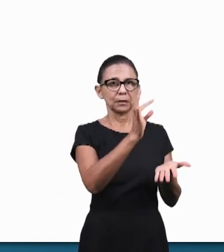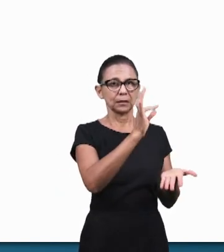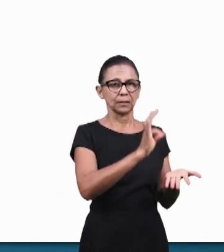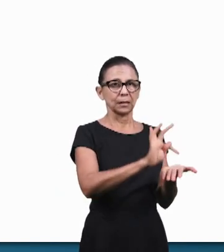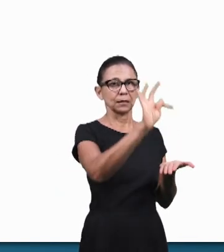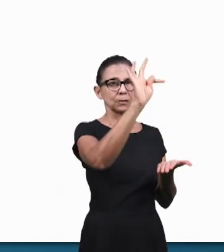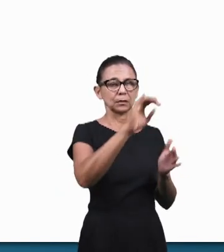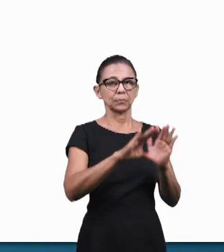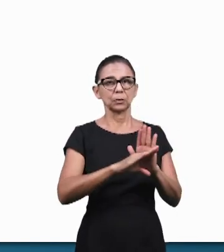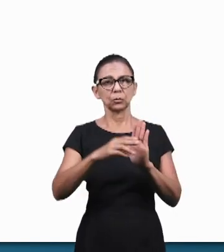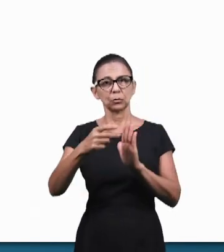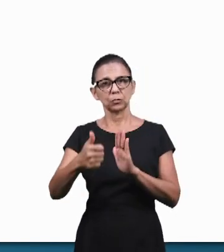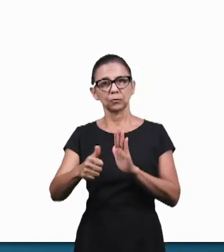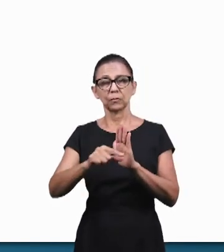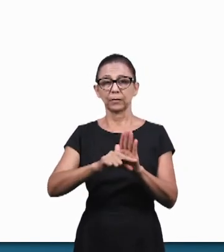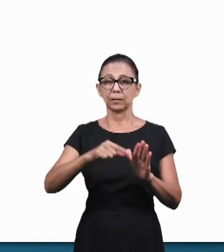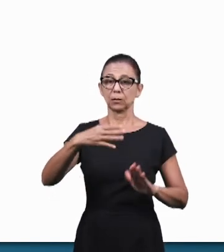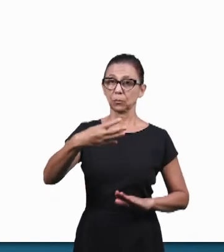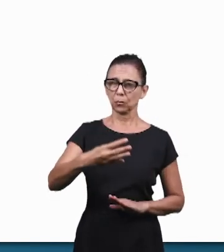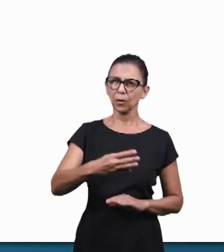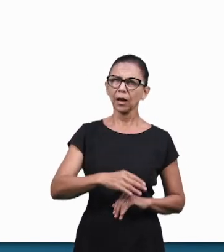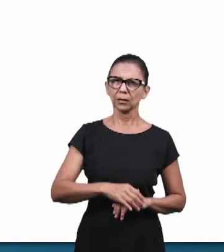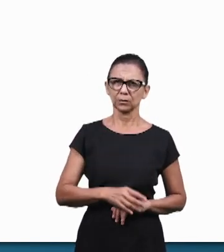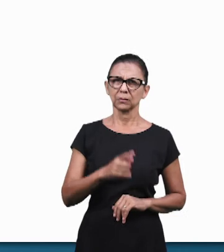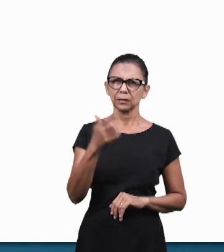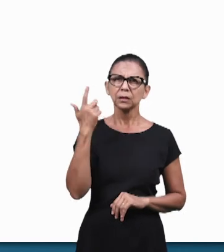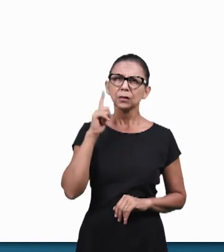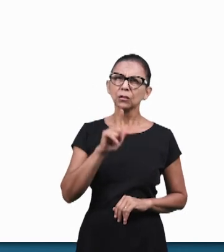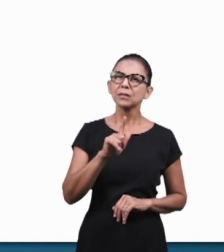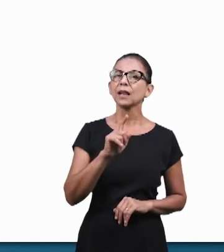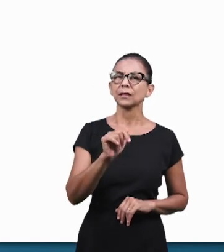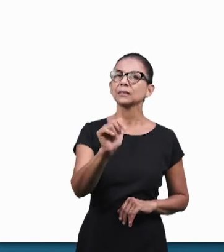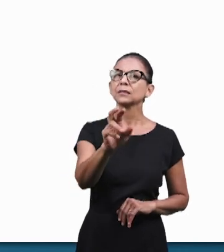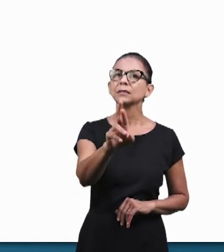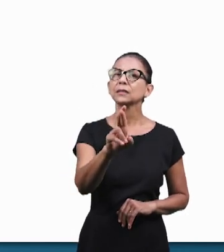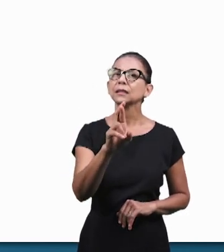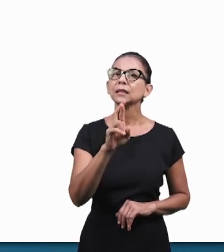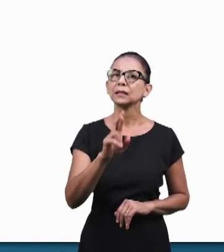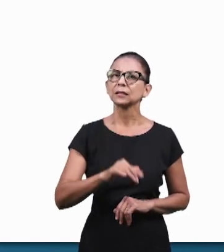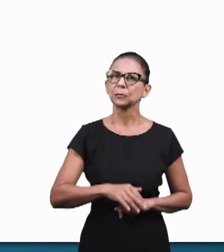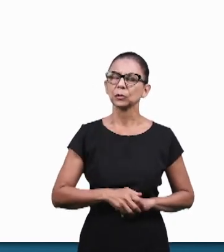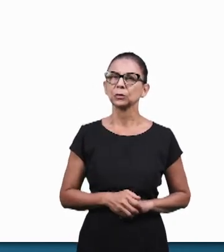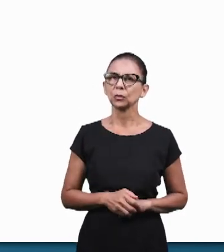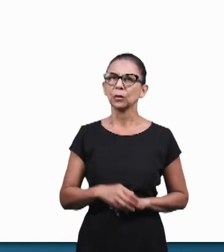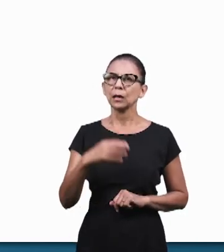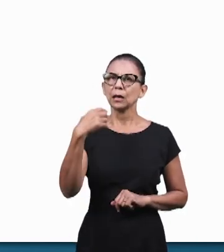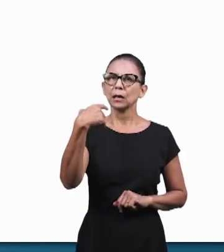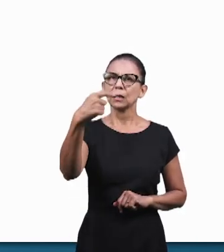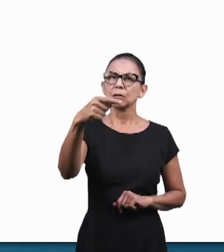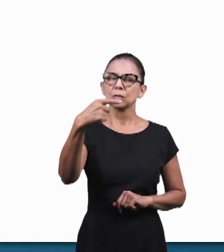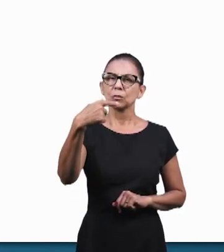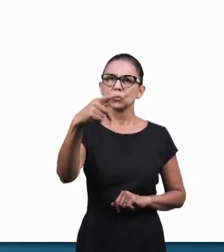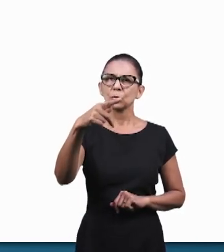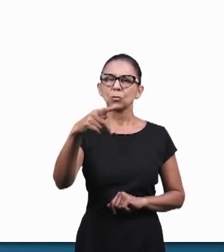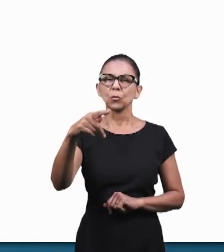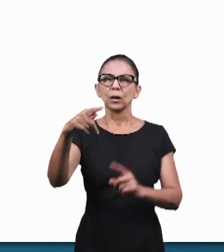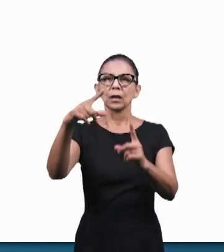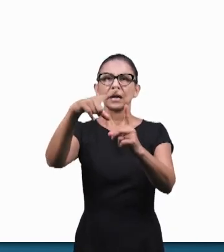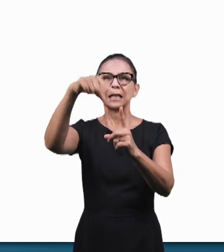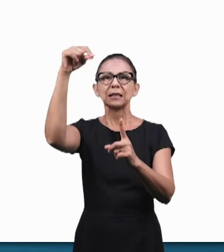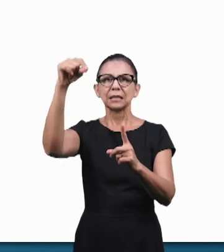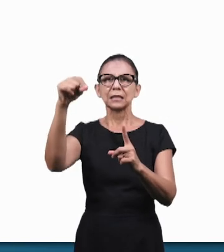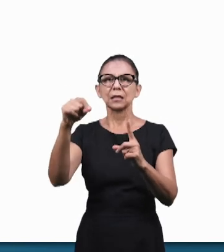1, verso 4, você pode responder de onde veio a sua eleição? Muito